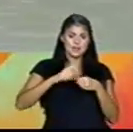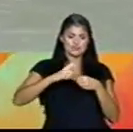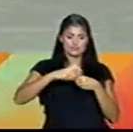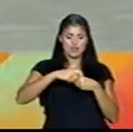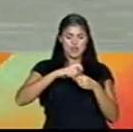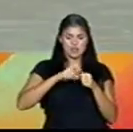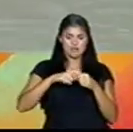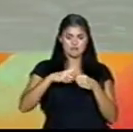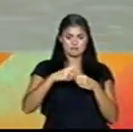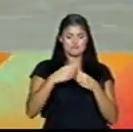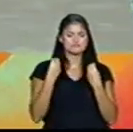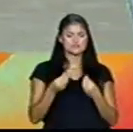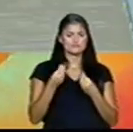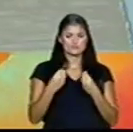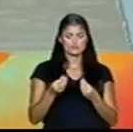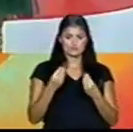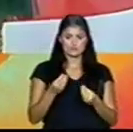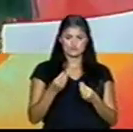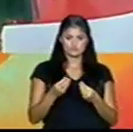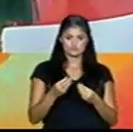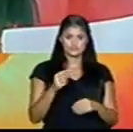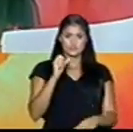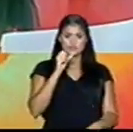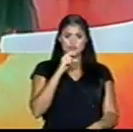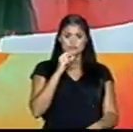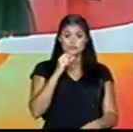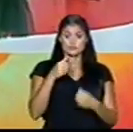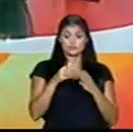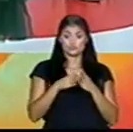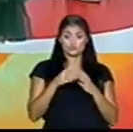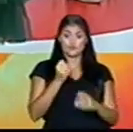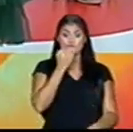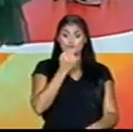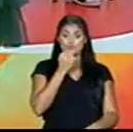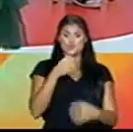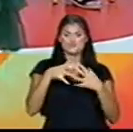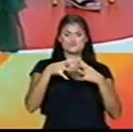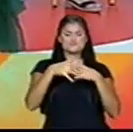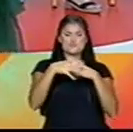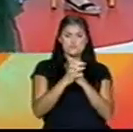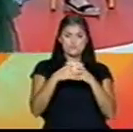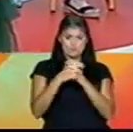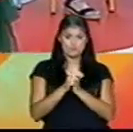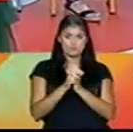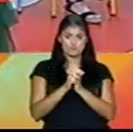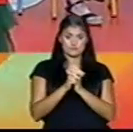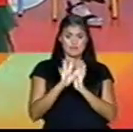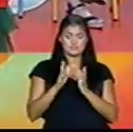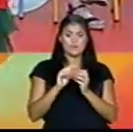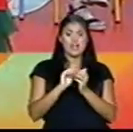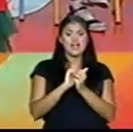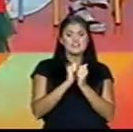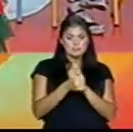Boa, só. Deve ficar muito pois cuidado, podem, tudo que levar fruta, se levar muito sumo, pode-se ter que ajustar um bocadinho com coco ou